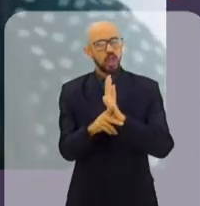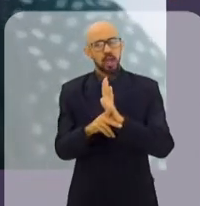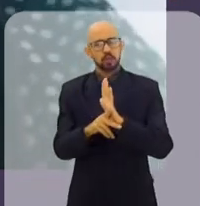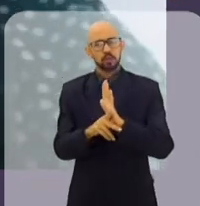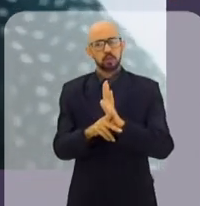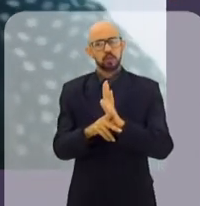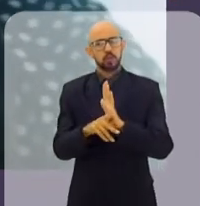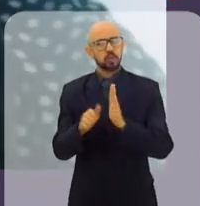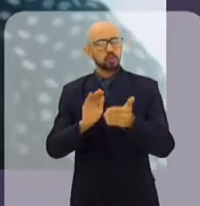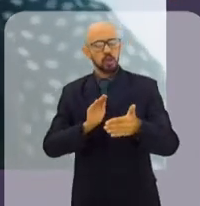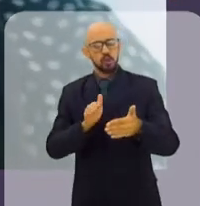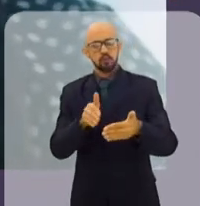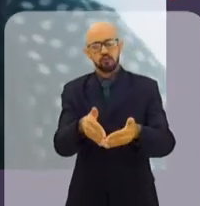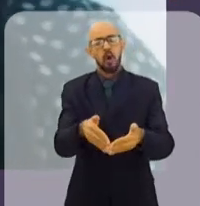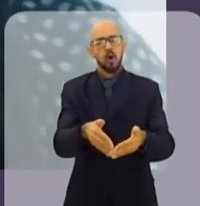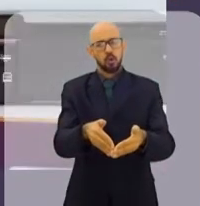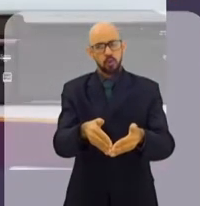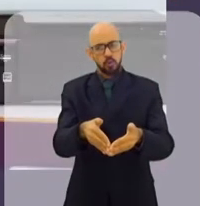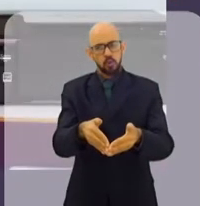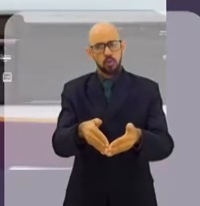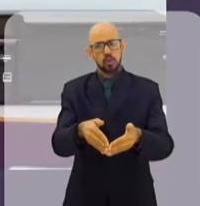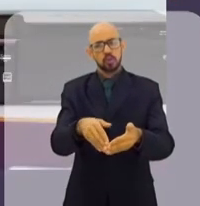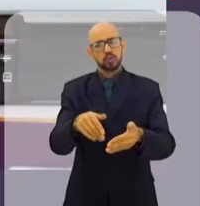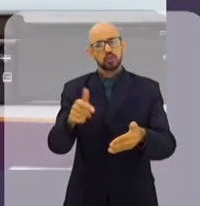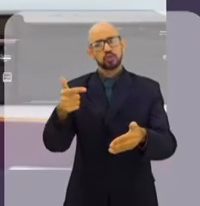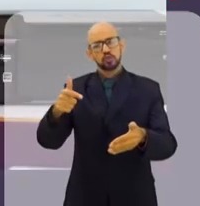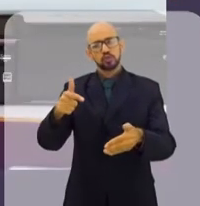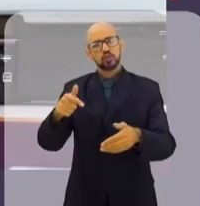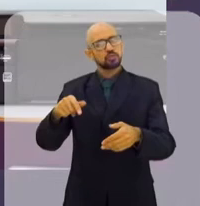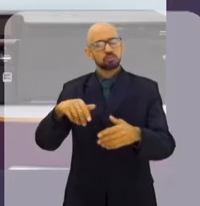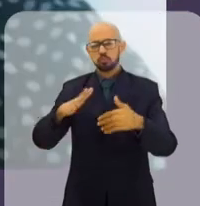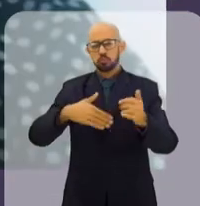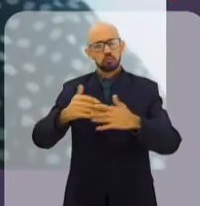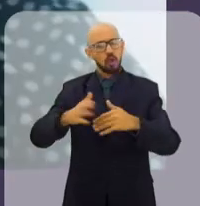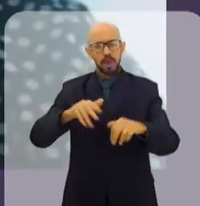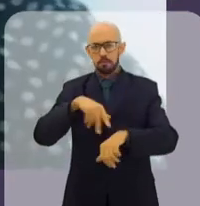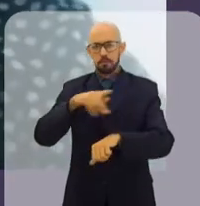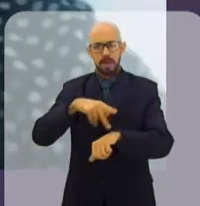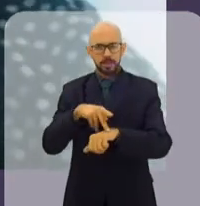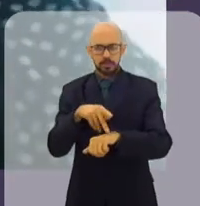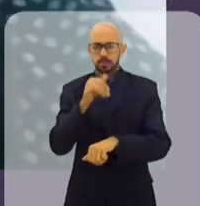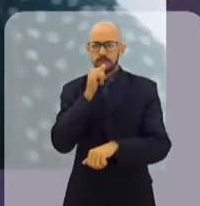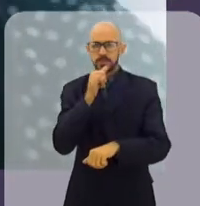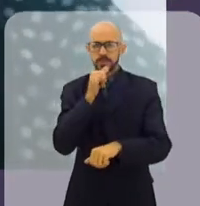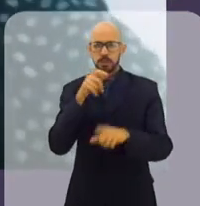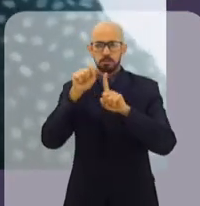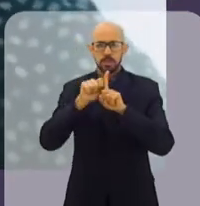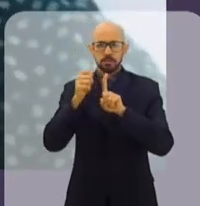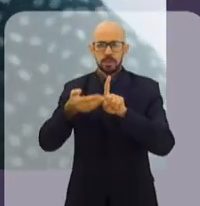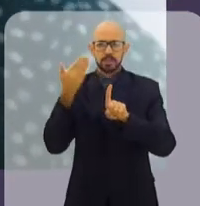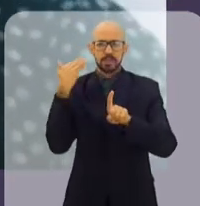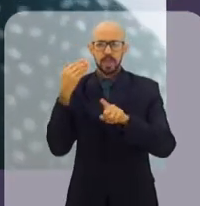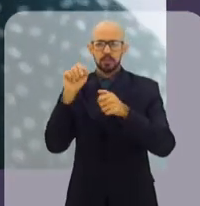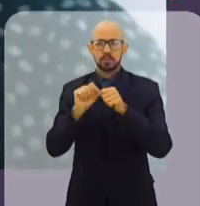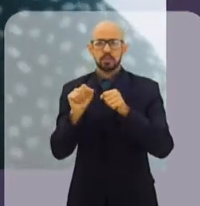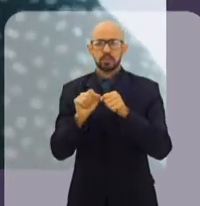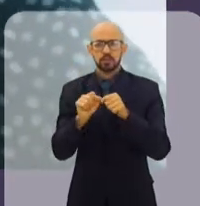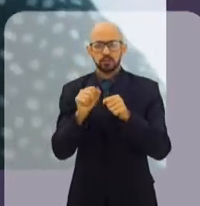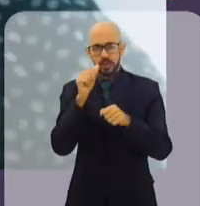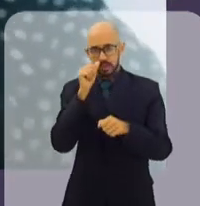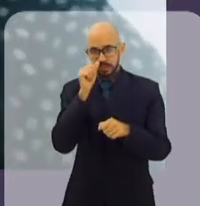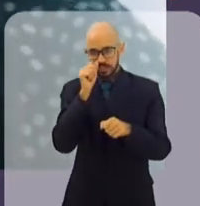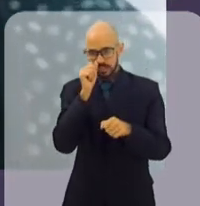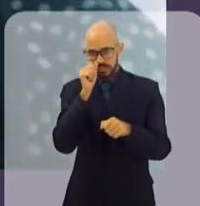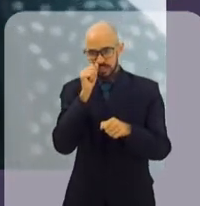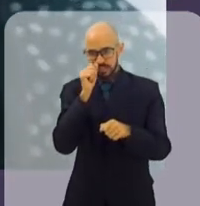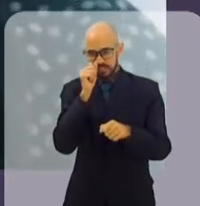projeto, nós focamos em tanto internacionais quanto nacionais. Por exemplo, no mês passado, nós dedicamos o mês inteiro